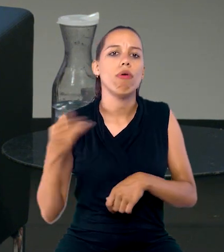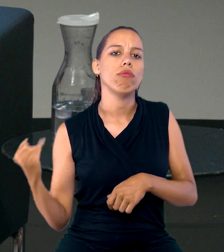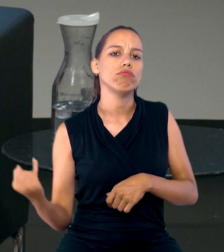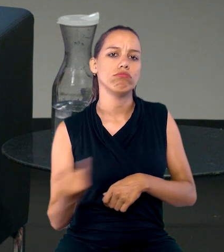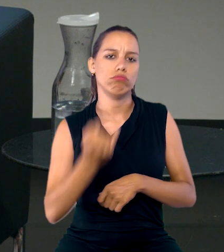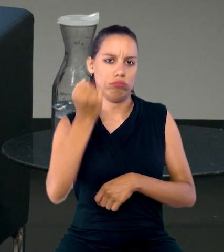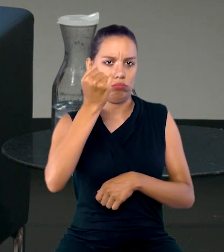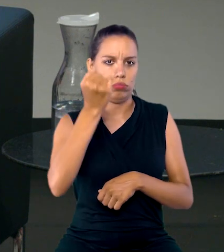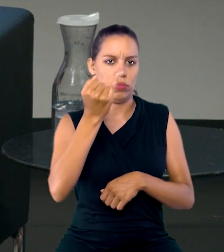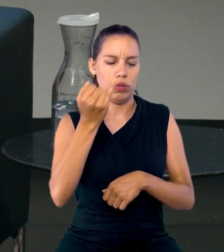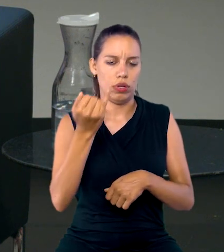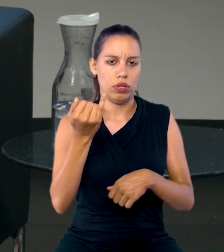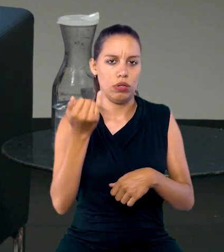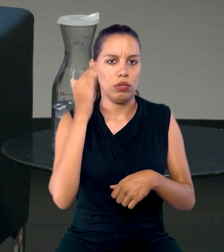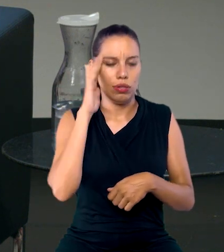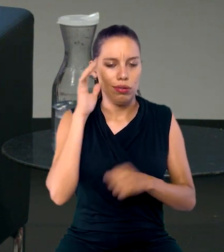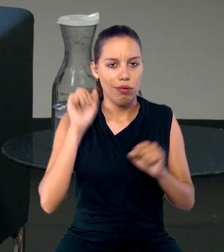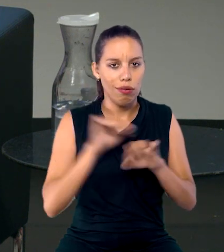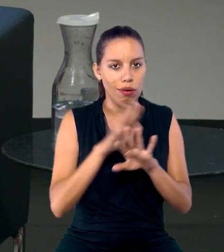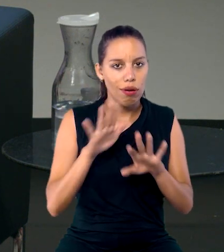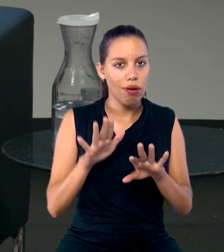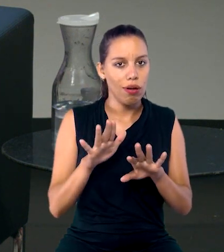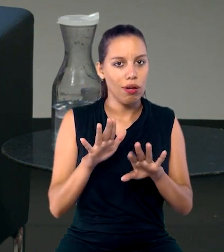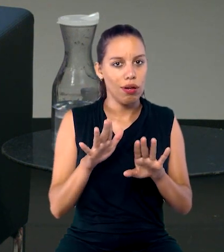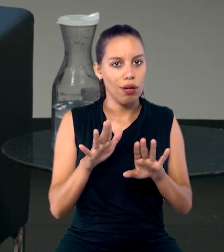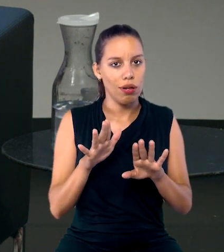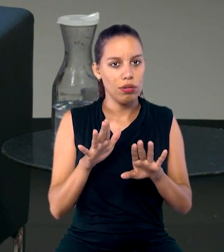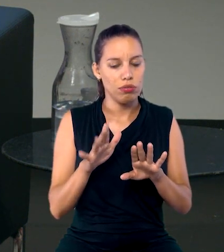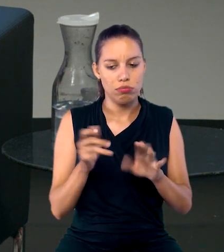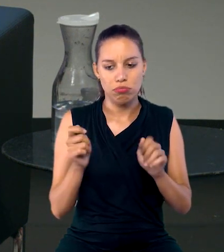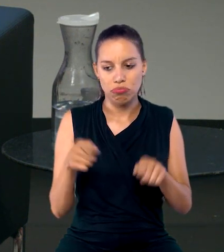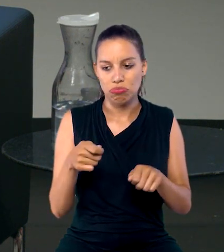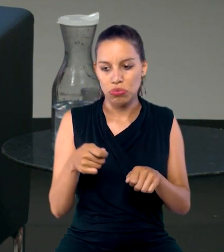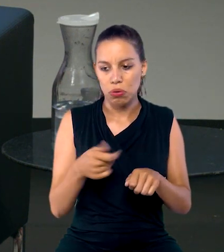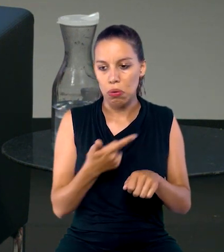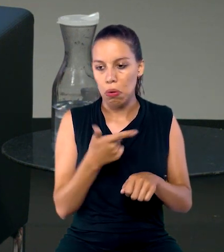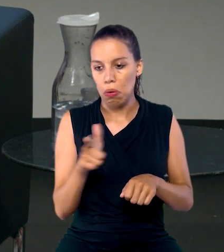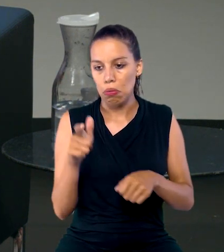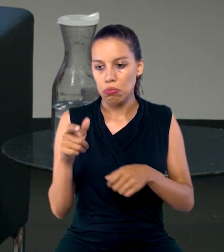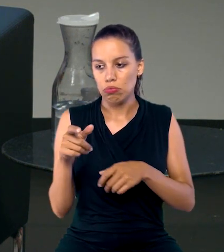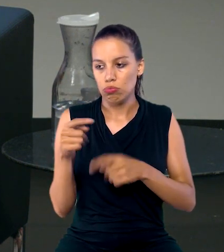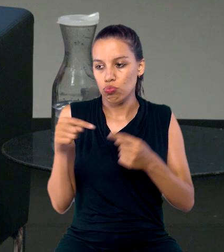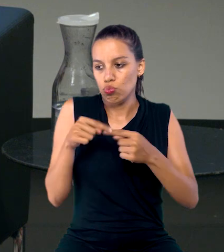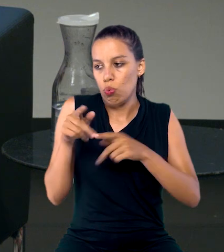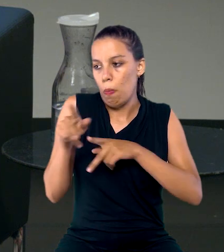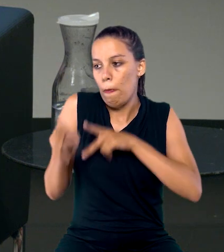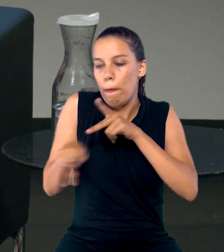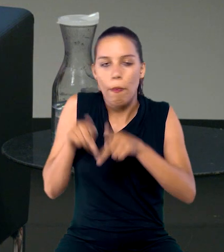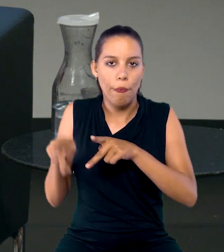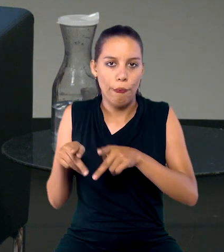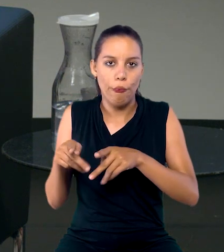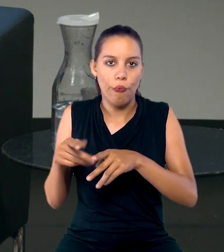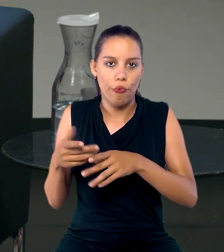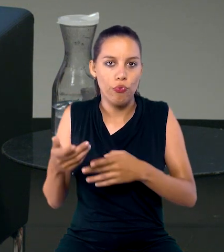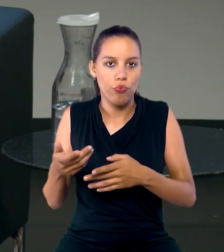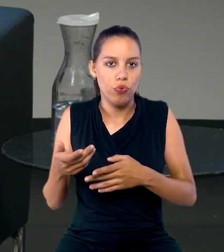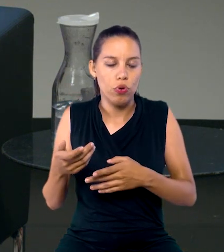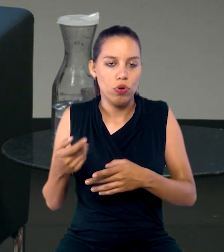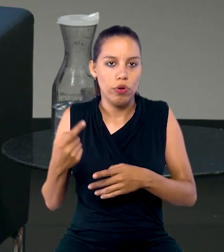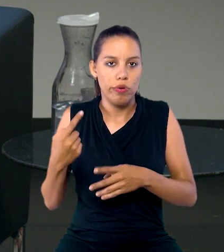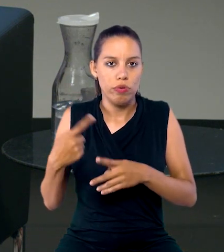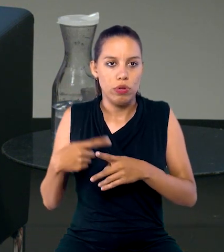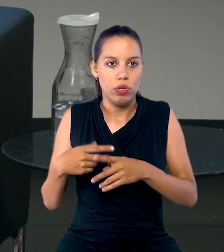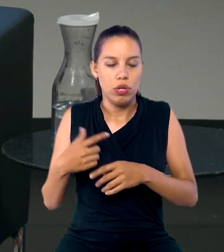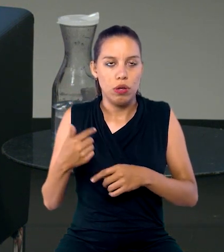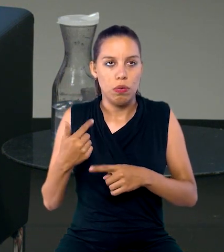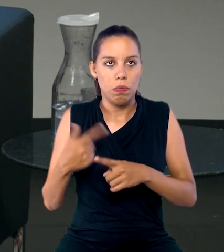maneira, para ser capaz de se tornar outro tipo de gente. E isso